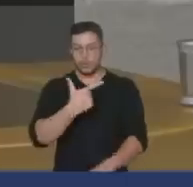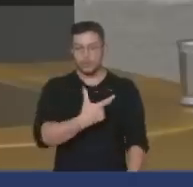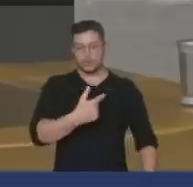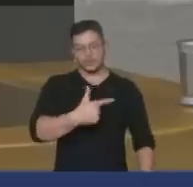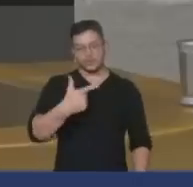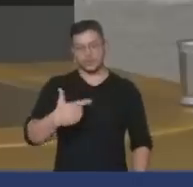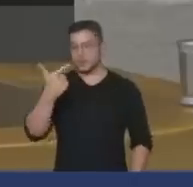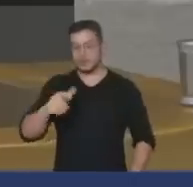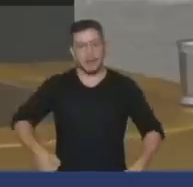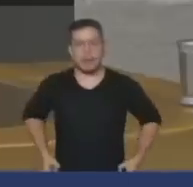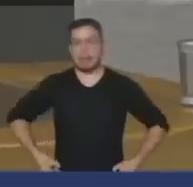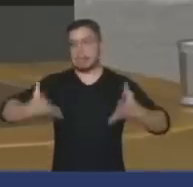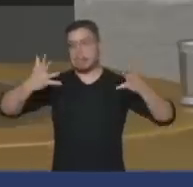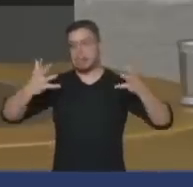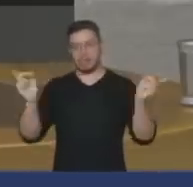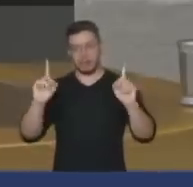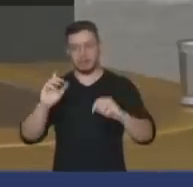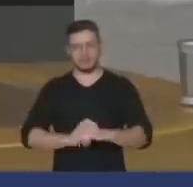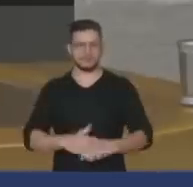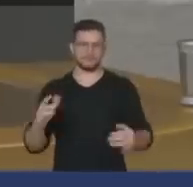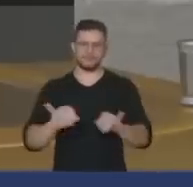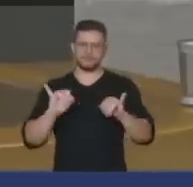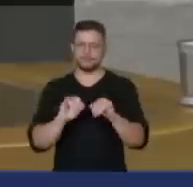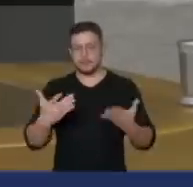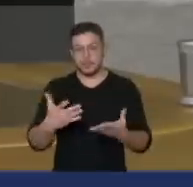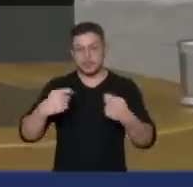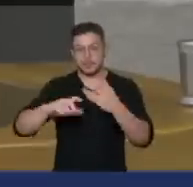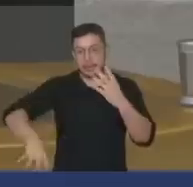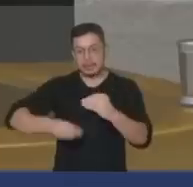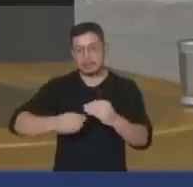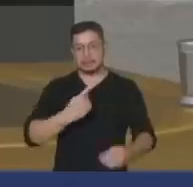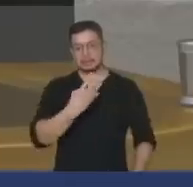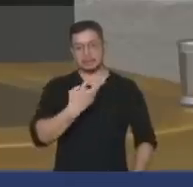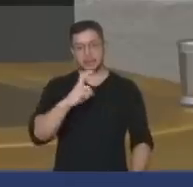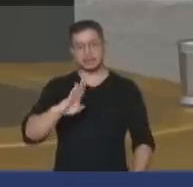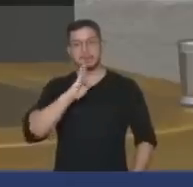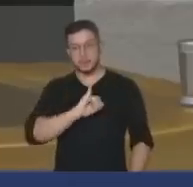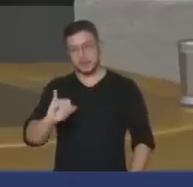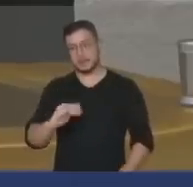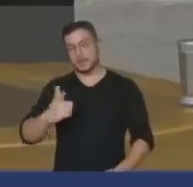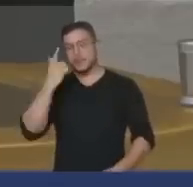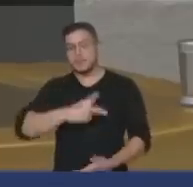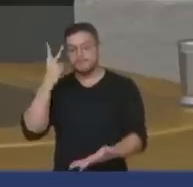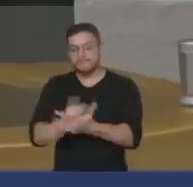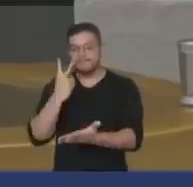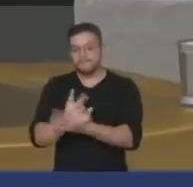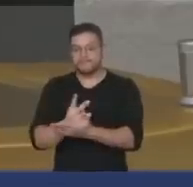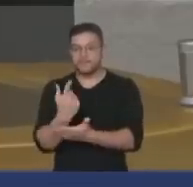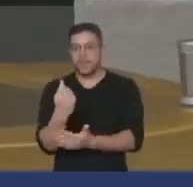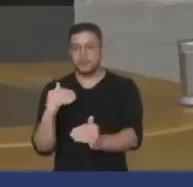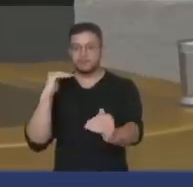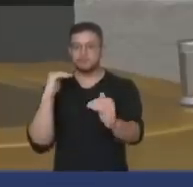2022. Aqui não tem gastança nenhuma, isso é tudo conversa fiada. Você agrega 145 bilhões e aí você chega no